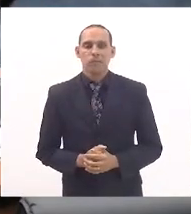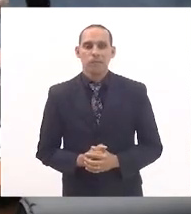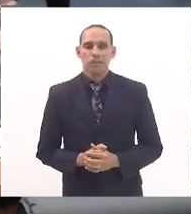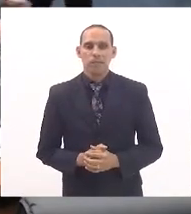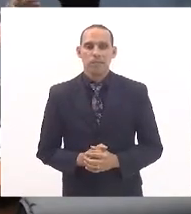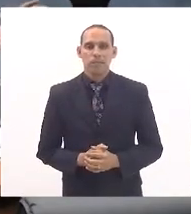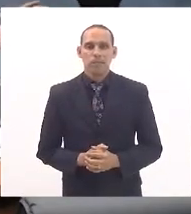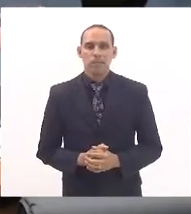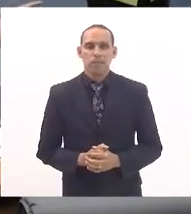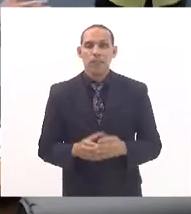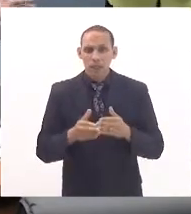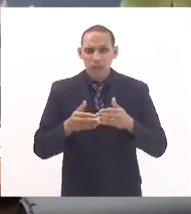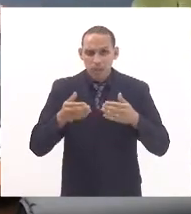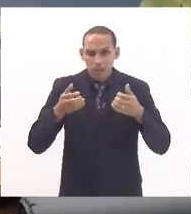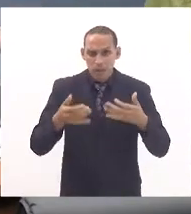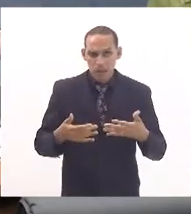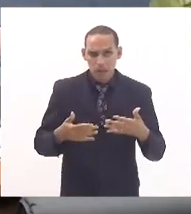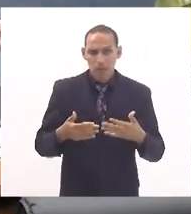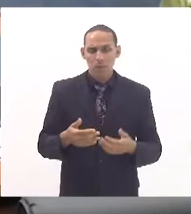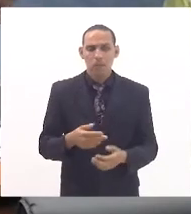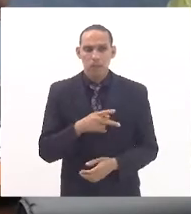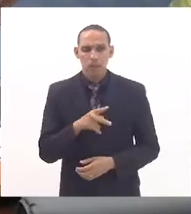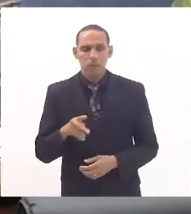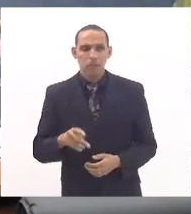Alô? Questão de ordem, presidente.